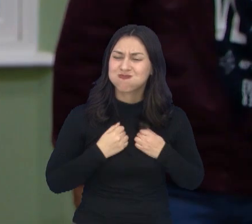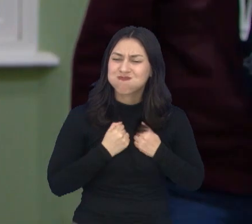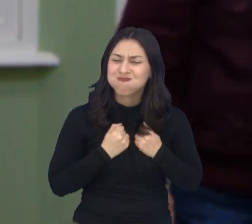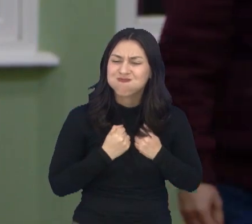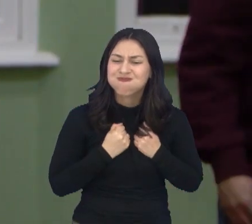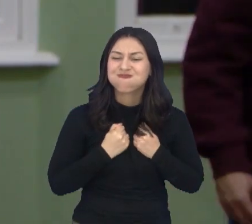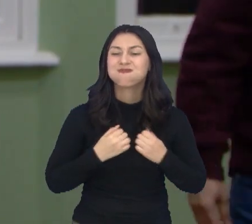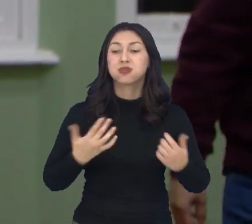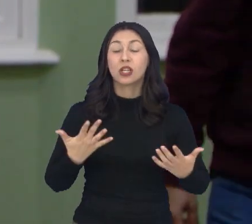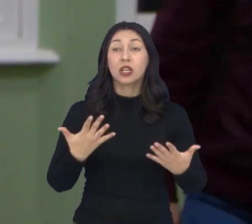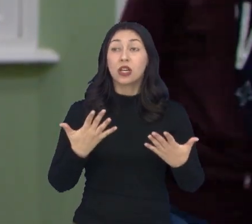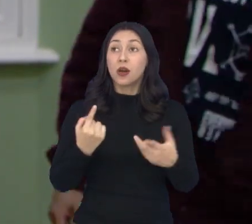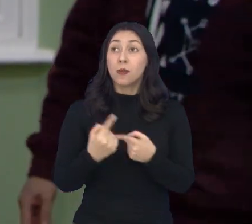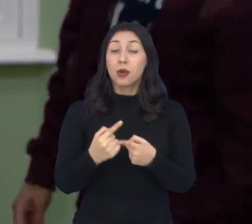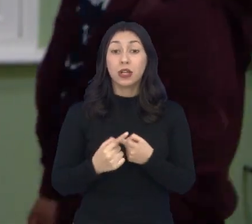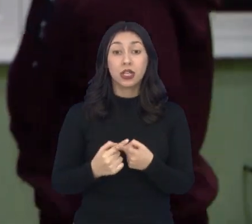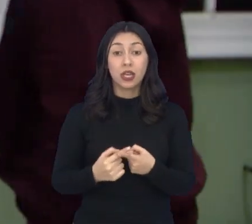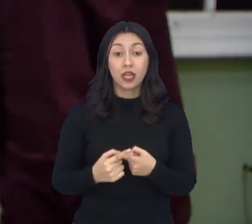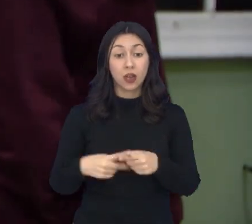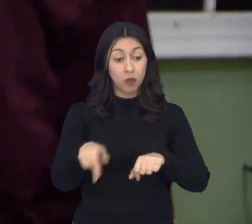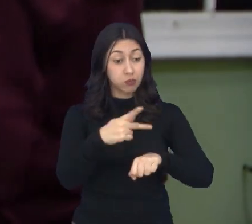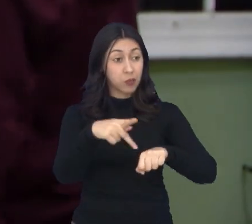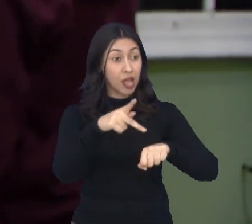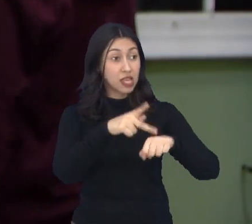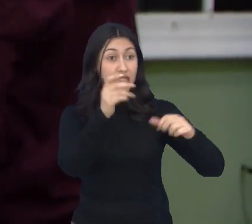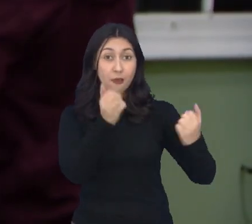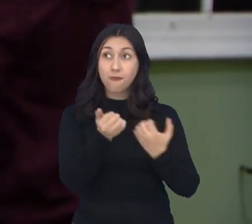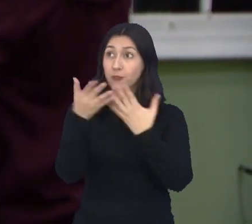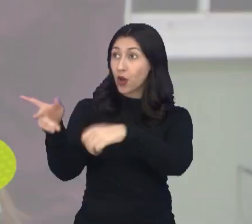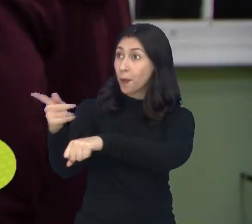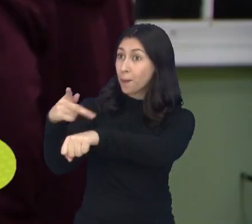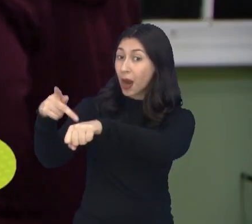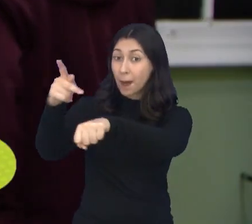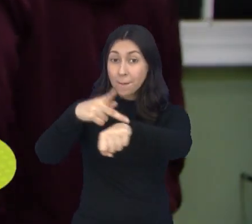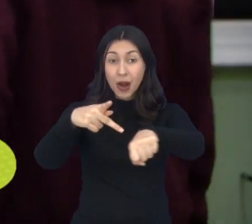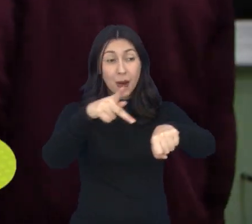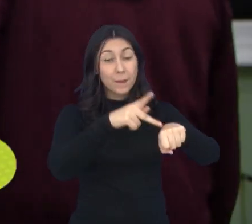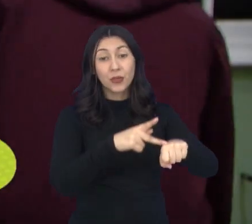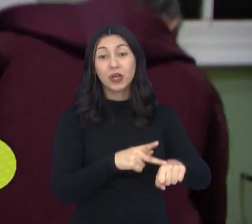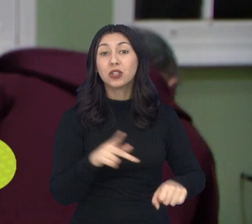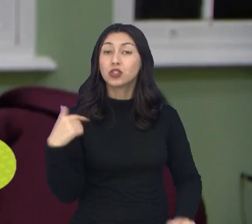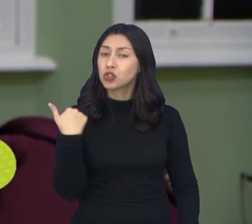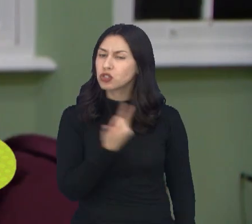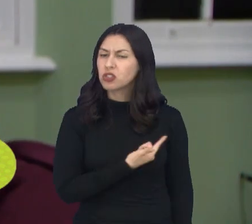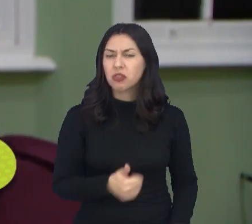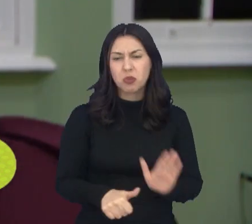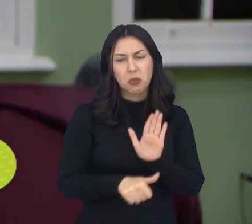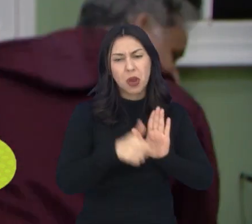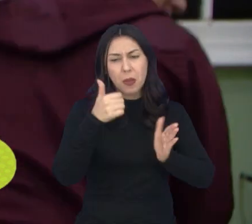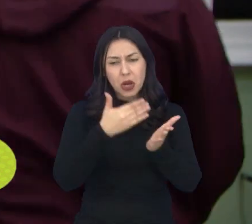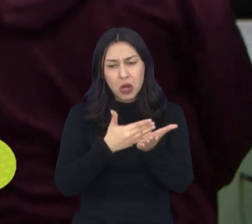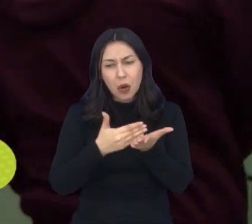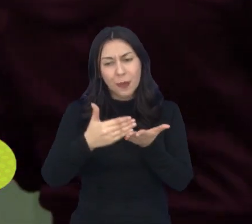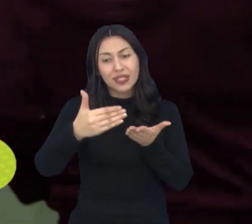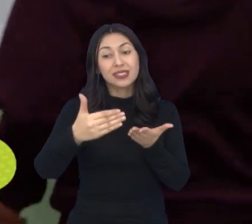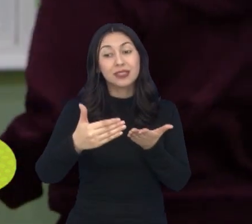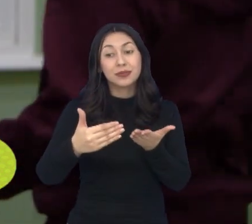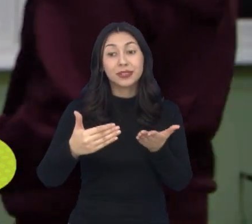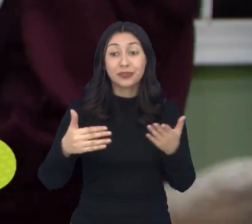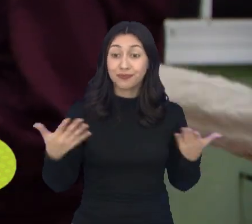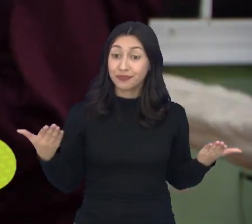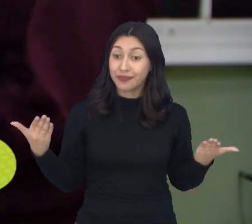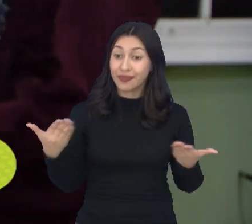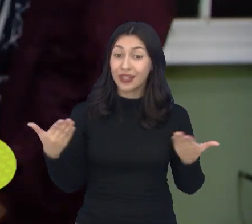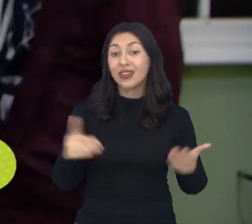você sair do seu país e jogar em outro, né? A gente foi umas pioneiras, a gente abriu umas portas para elas e elas agora